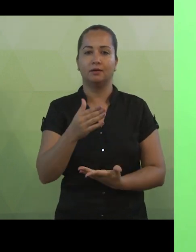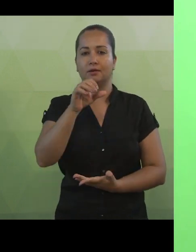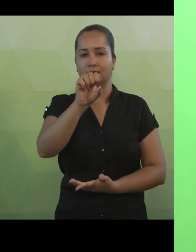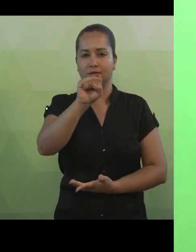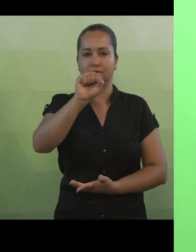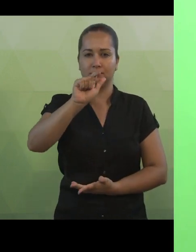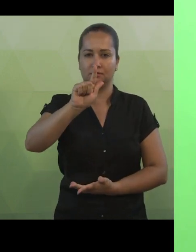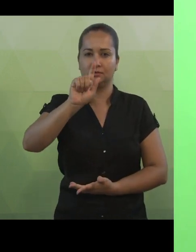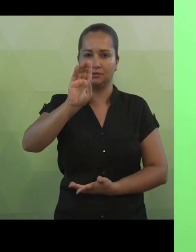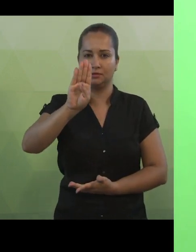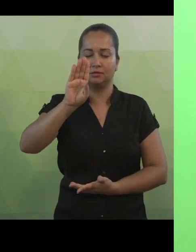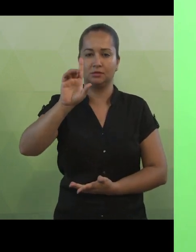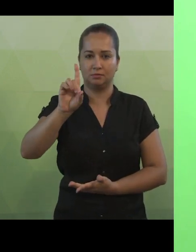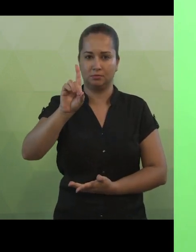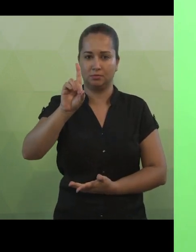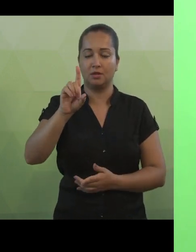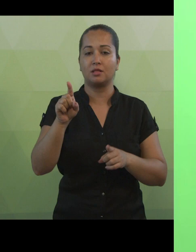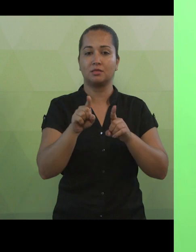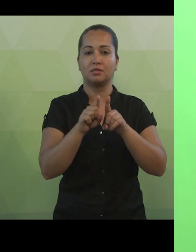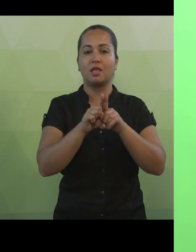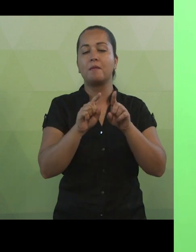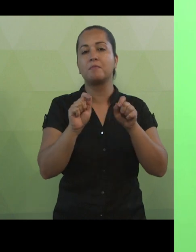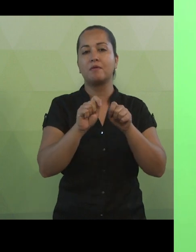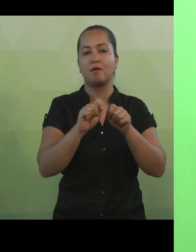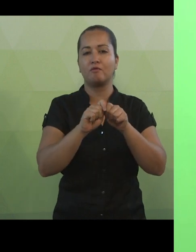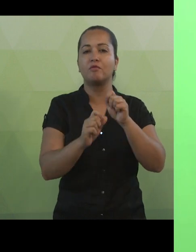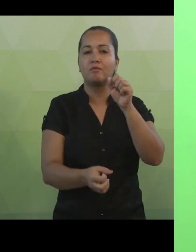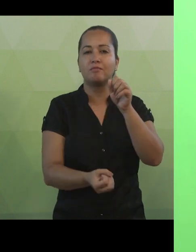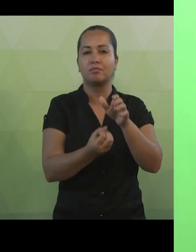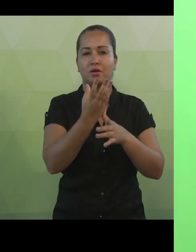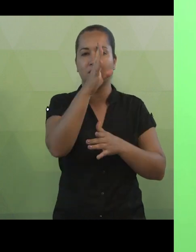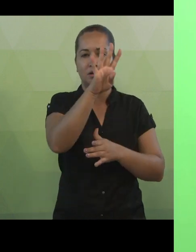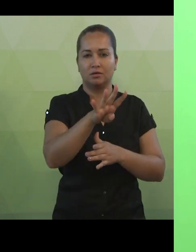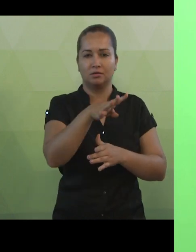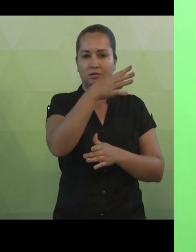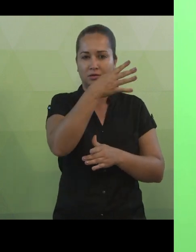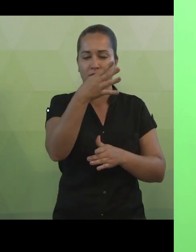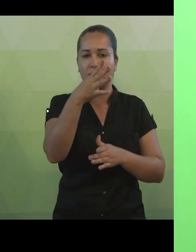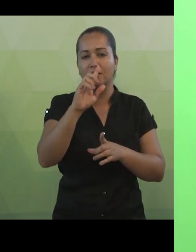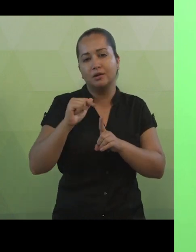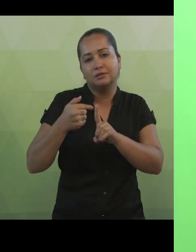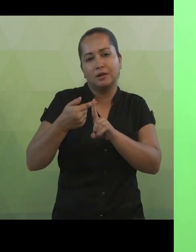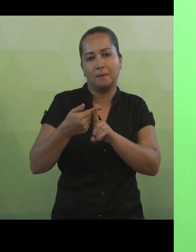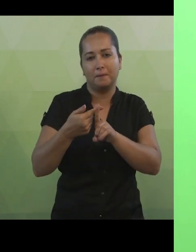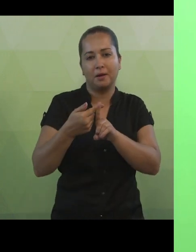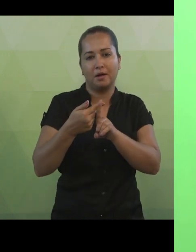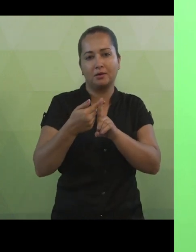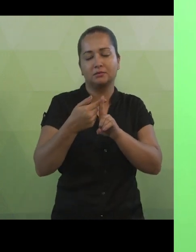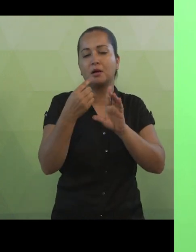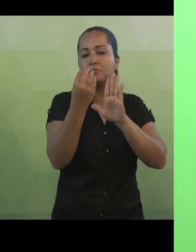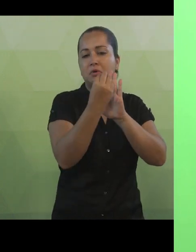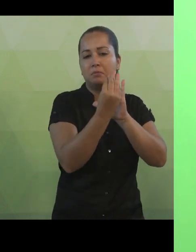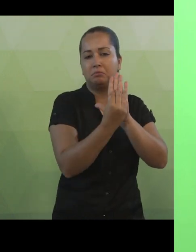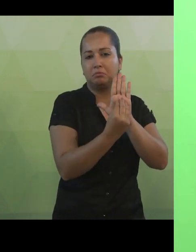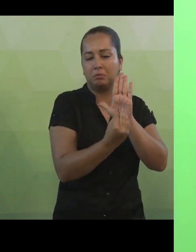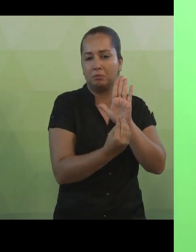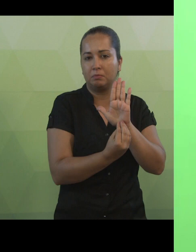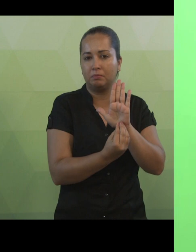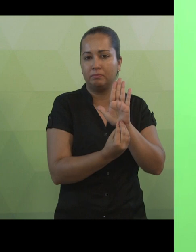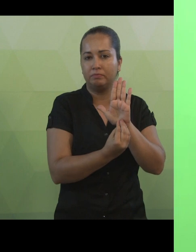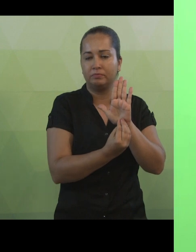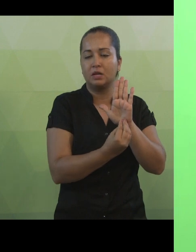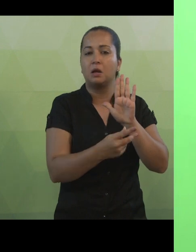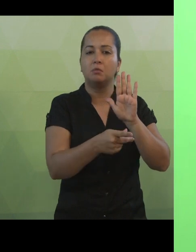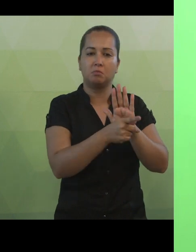algumas tabelas adicionais, as quais podem considerar em linhas gerais como sendo um catálogo local interno